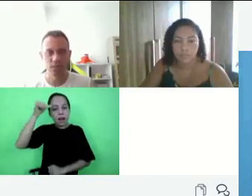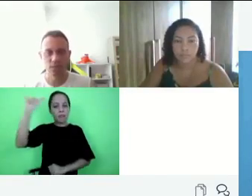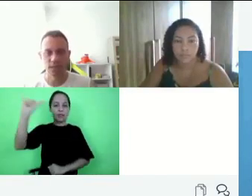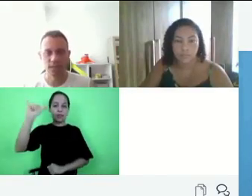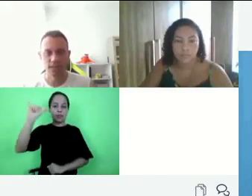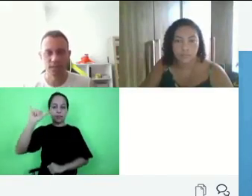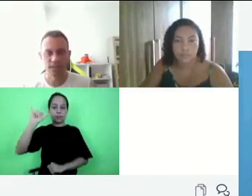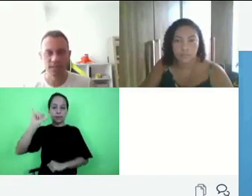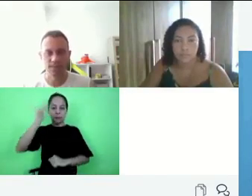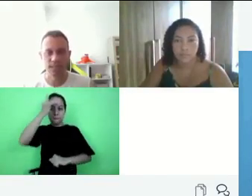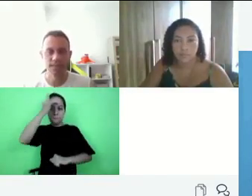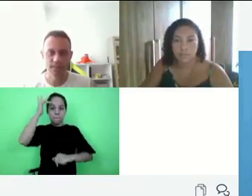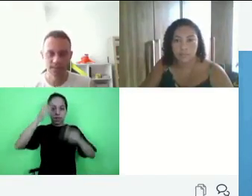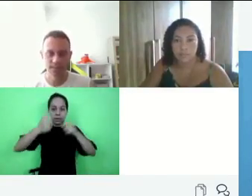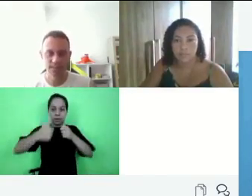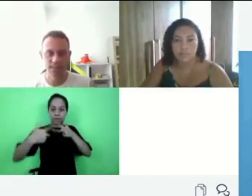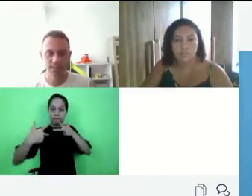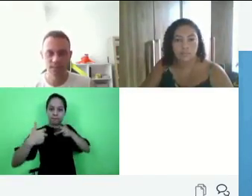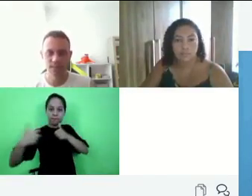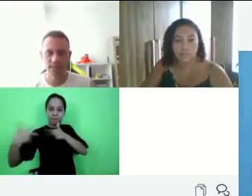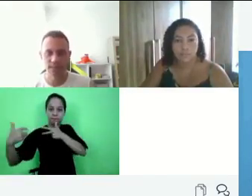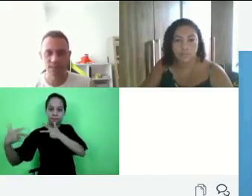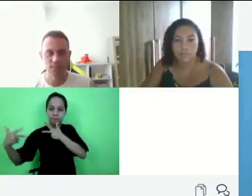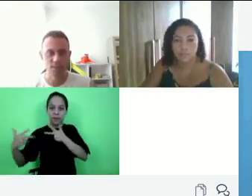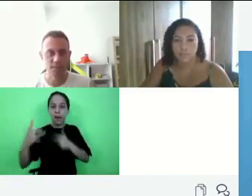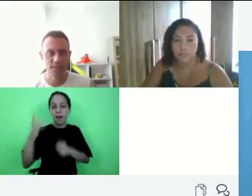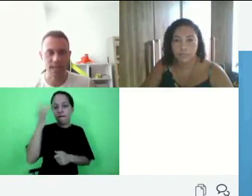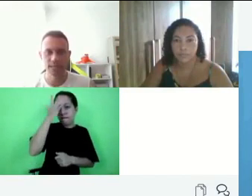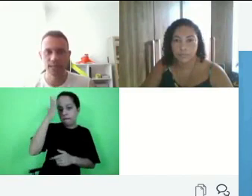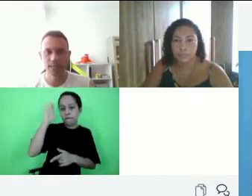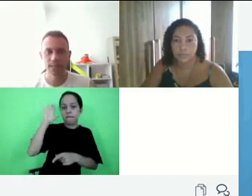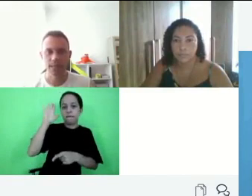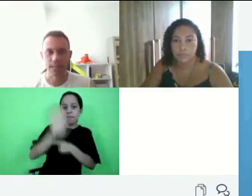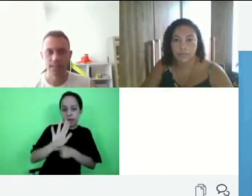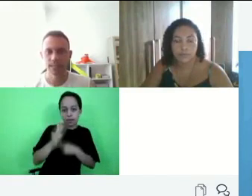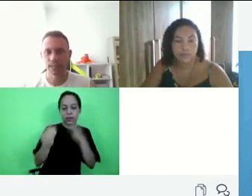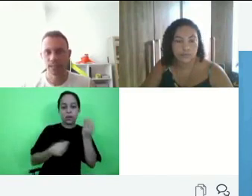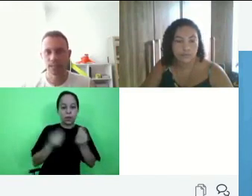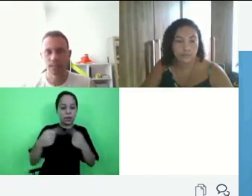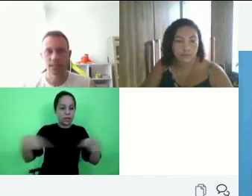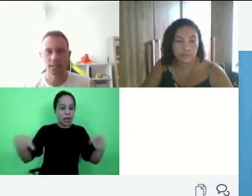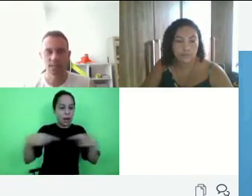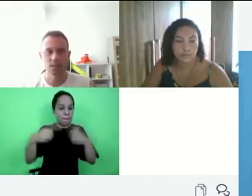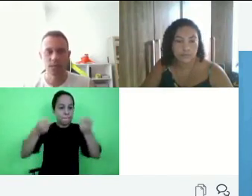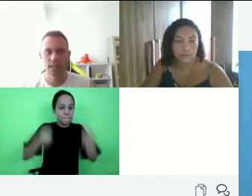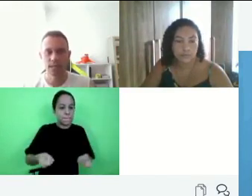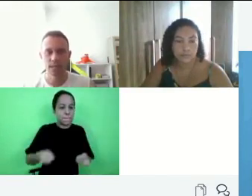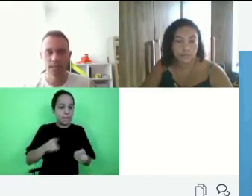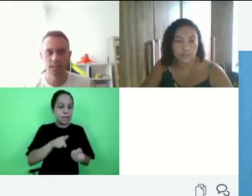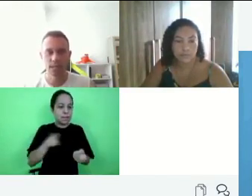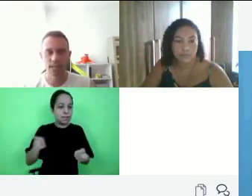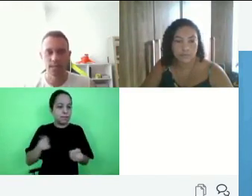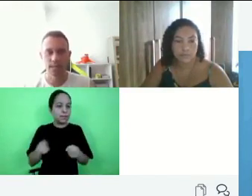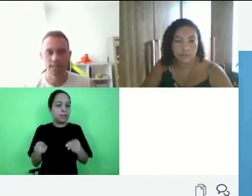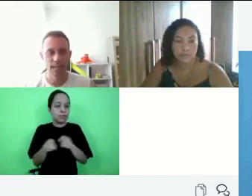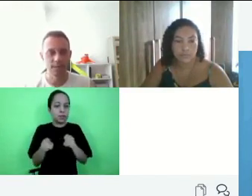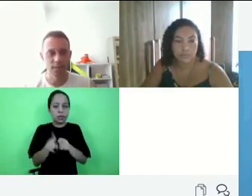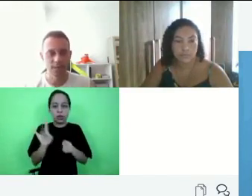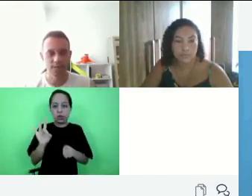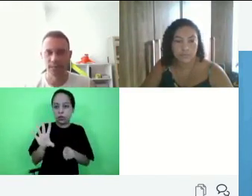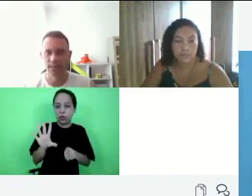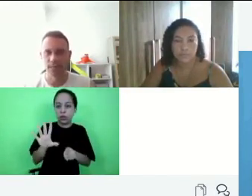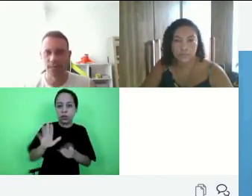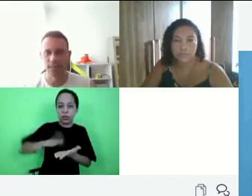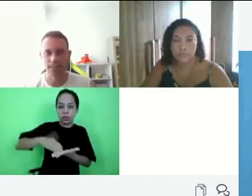muita gente com as câmeras abertas, isso facilita, não fica, a sala fica muito pesada, lenta, e deixa só a